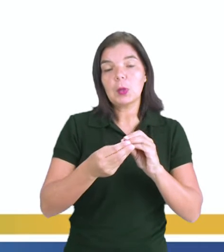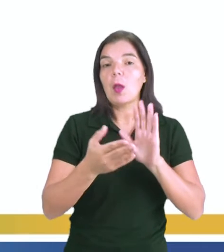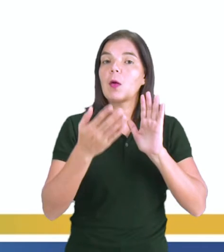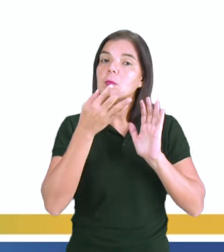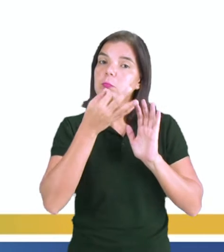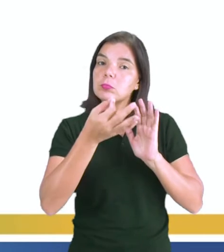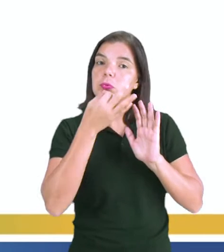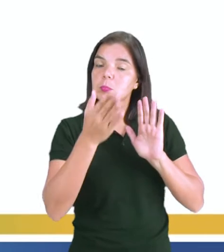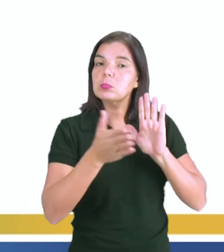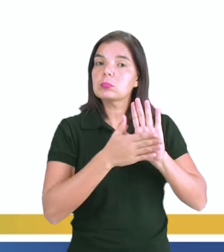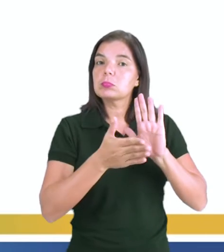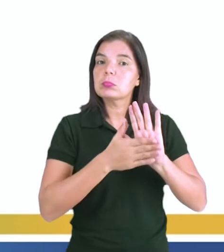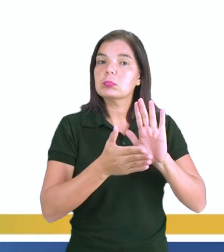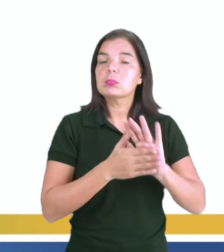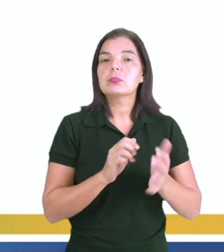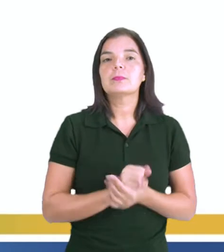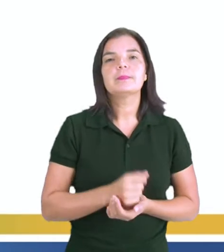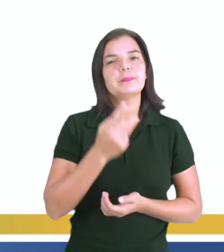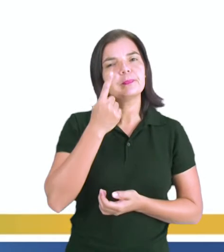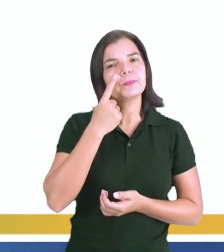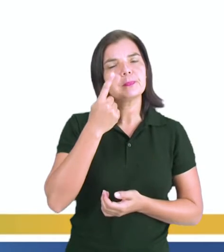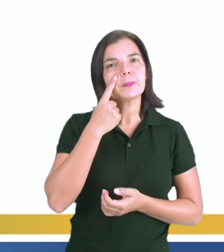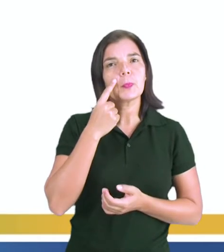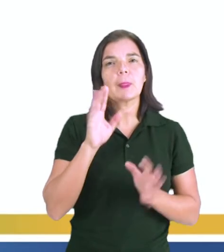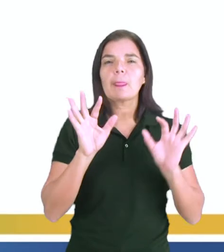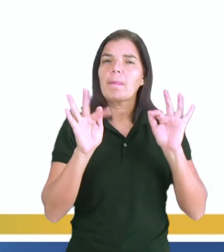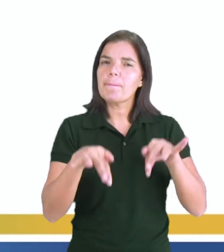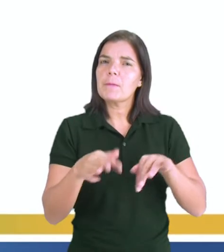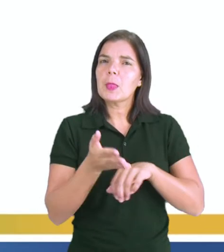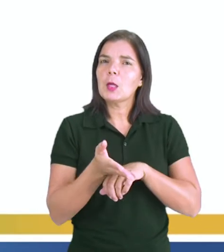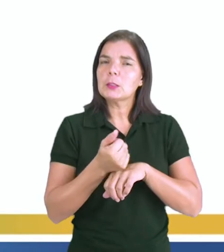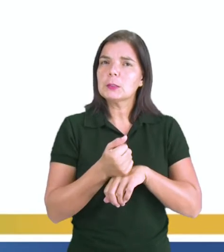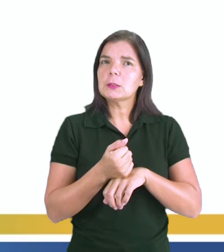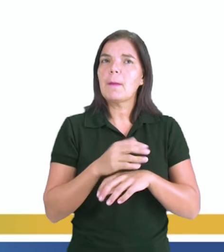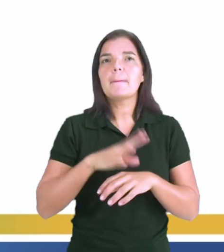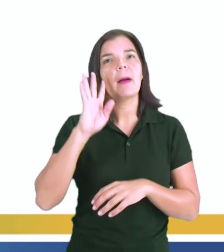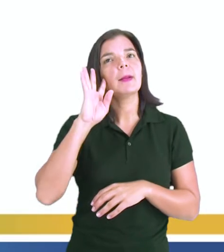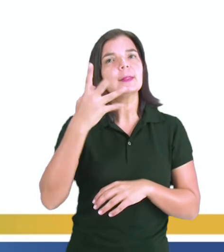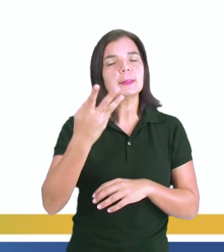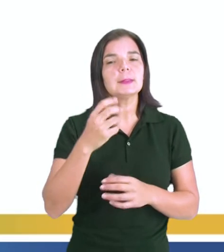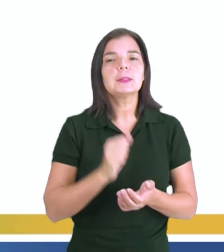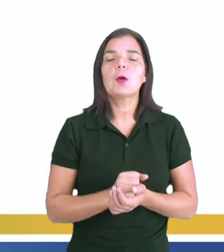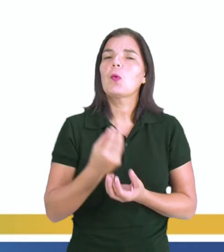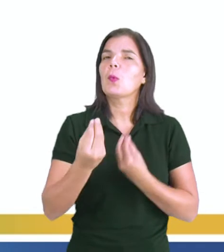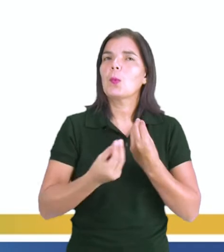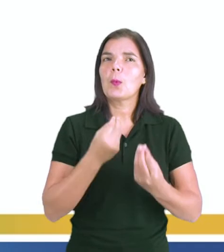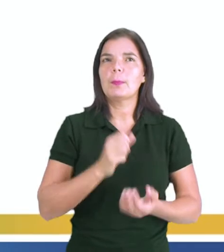comprovada pelos argumentos. Veja como a conclusão do artigo muito cedo para decidir, né, como é